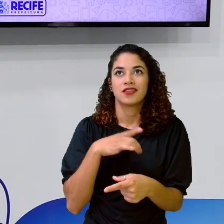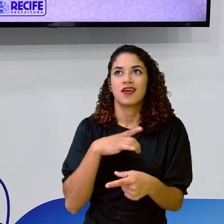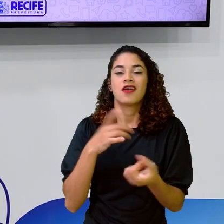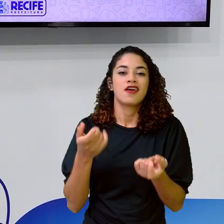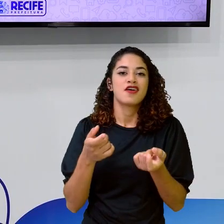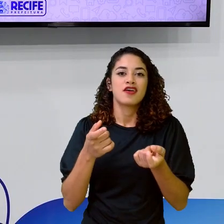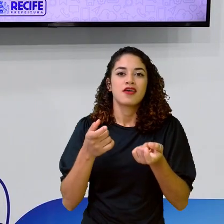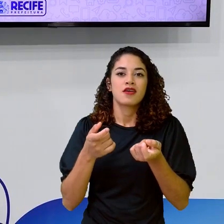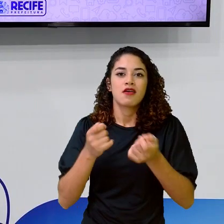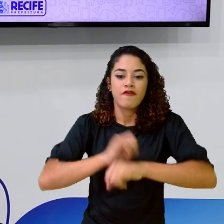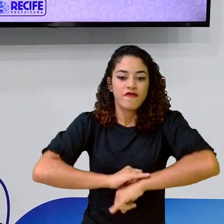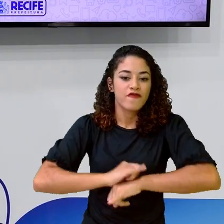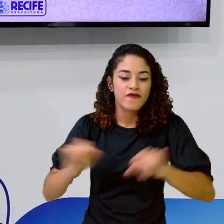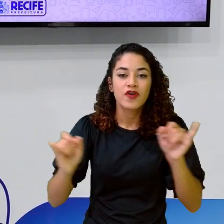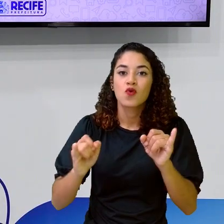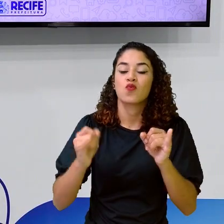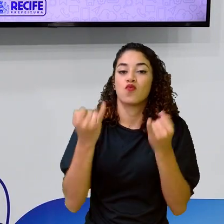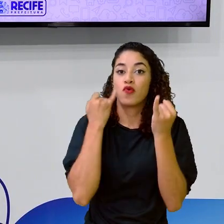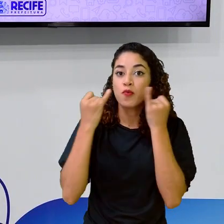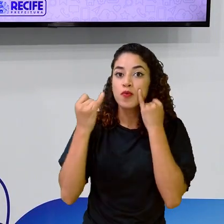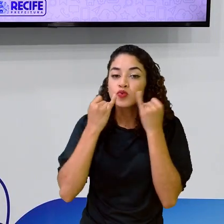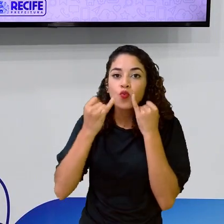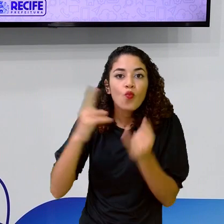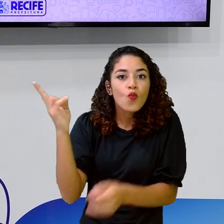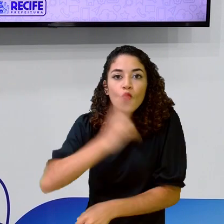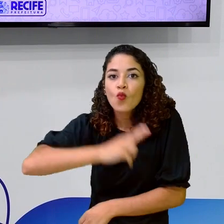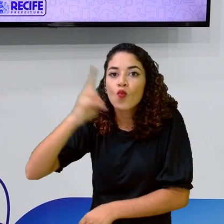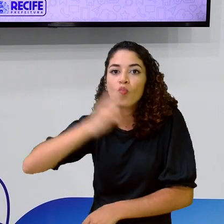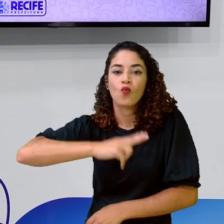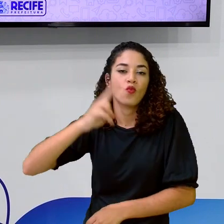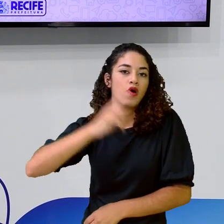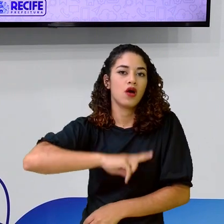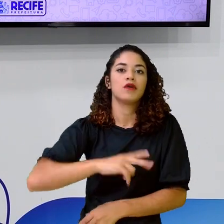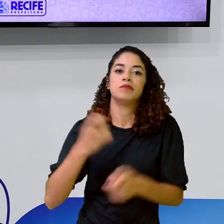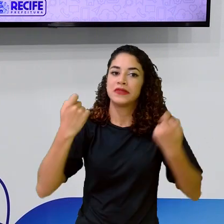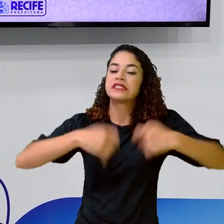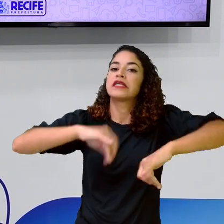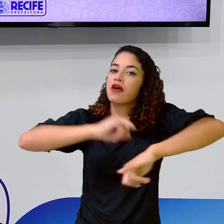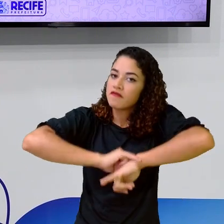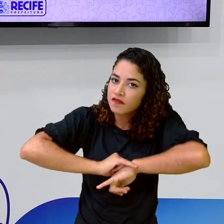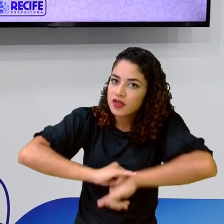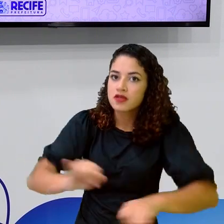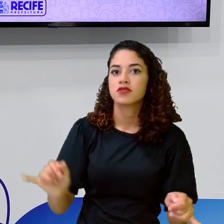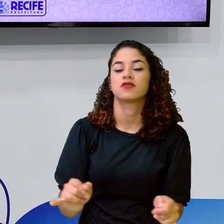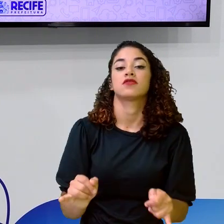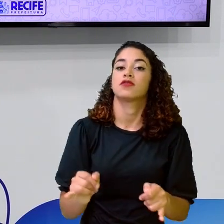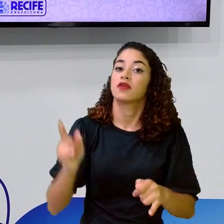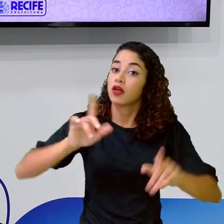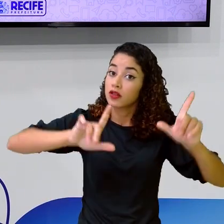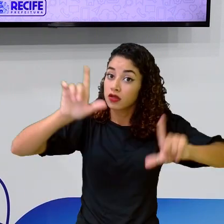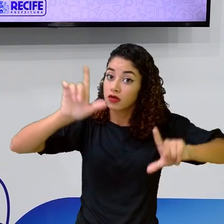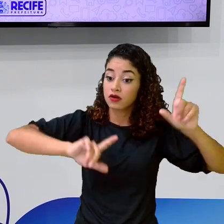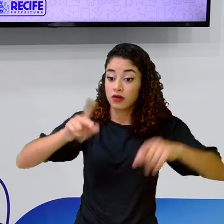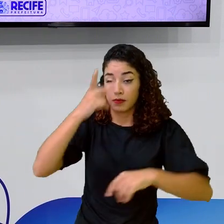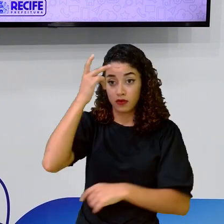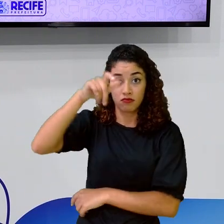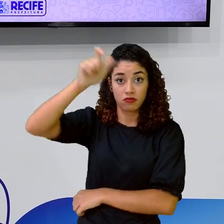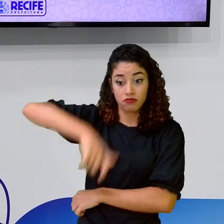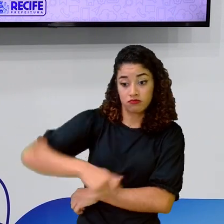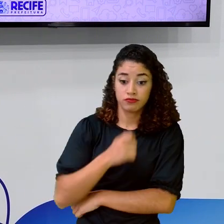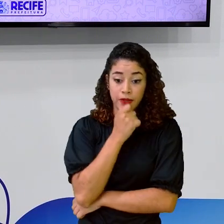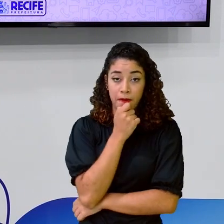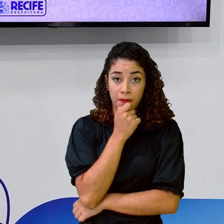que precisa ser passada ali, alguém aparece, o telejornal, que geralmente passa em um horário